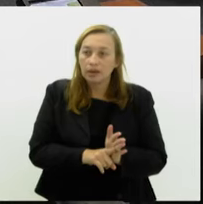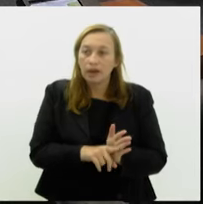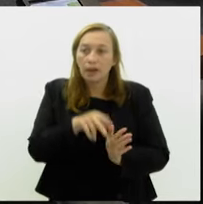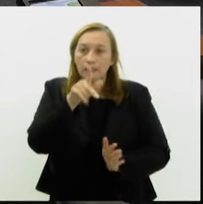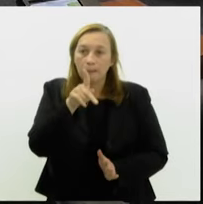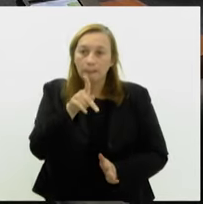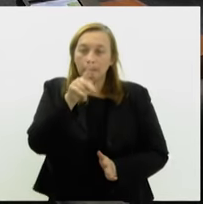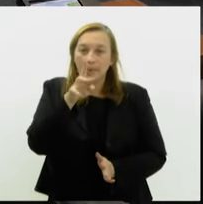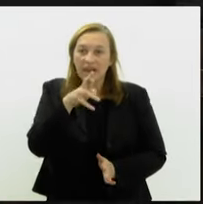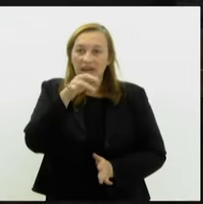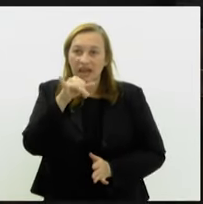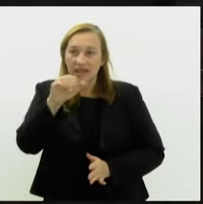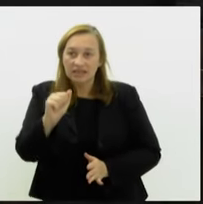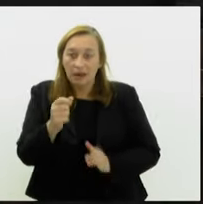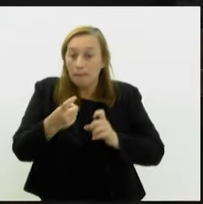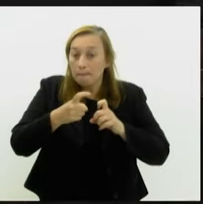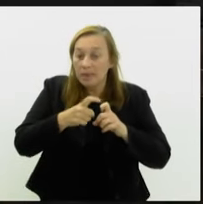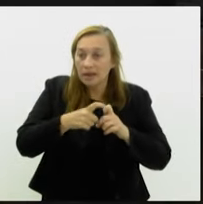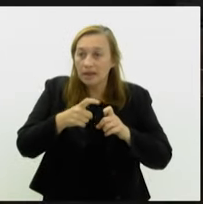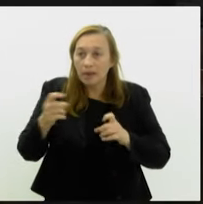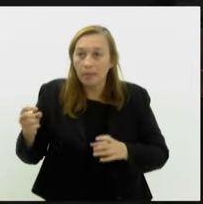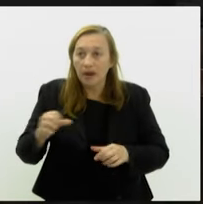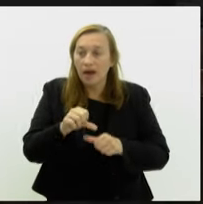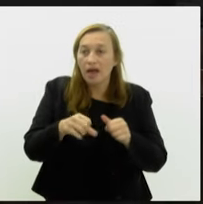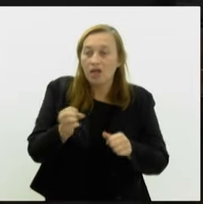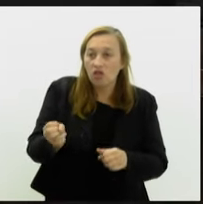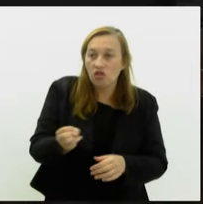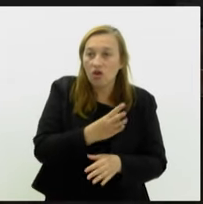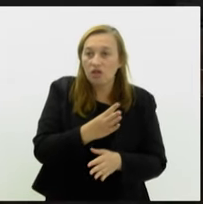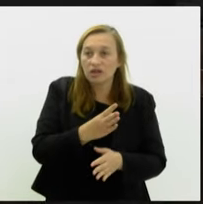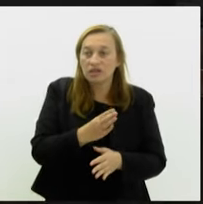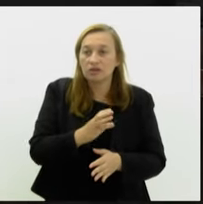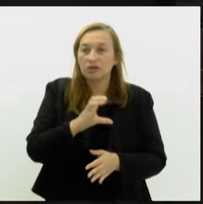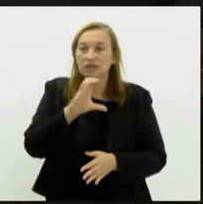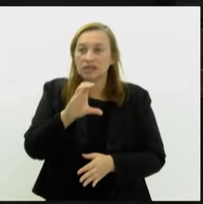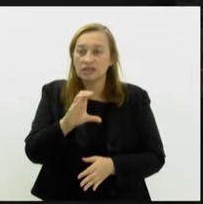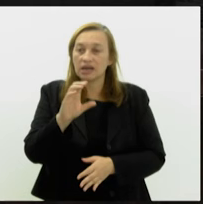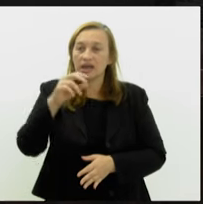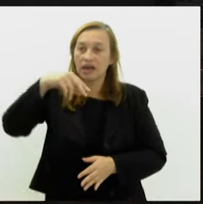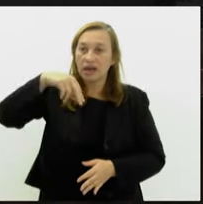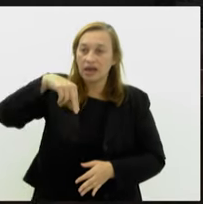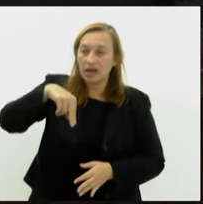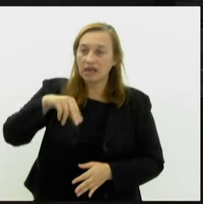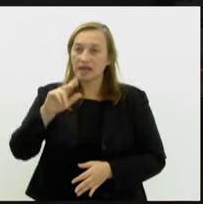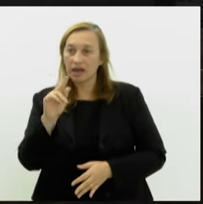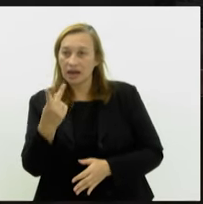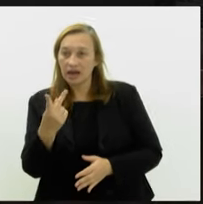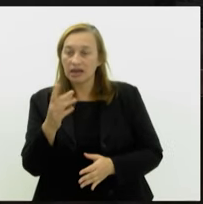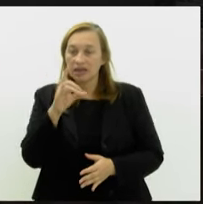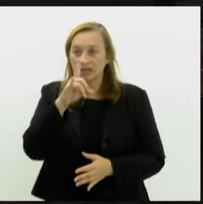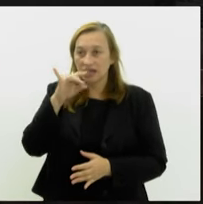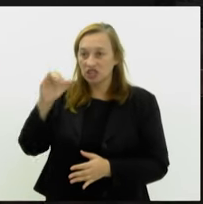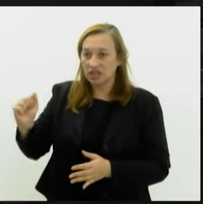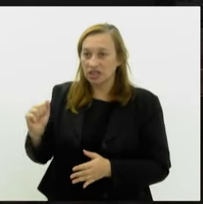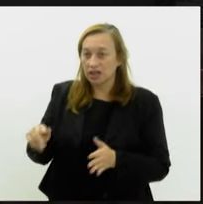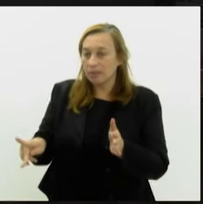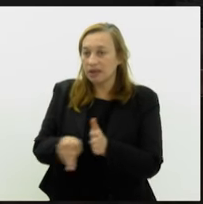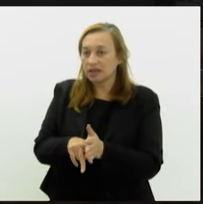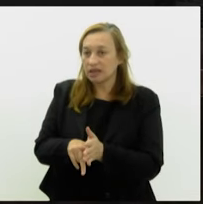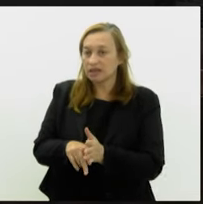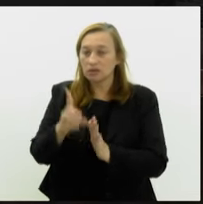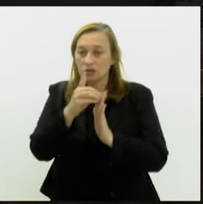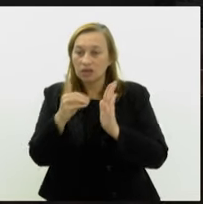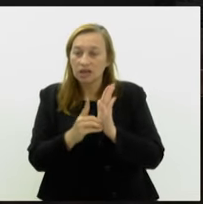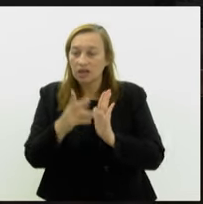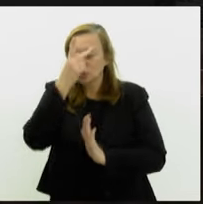a renovação da Carteira Nacional de Habilitação CNH nas clínicas médicas credenciadas pelo DETRAN para as